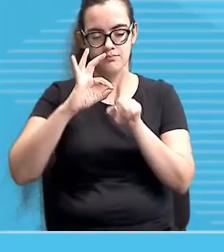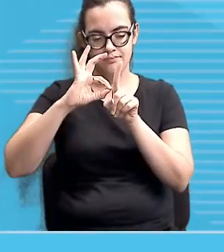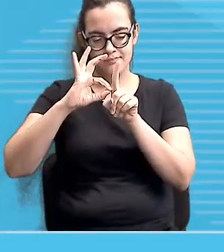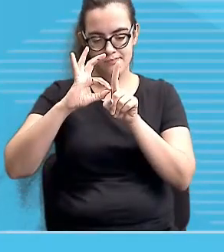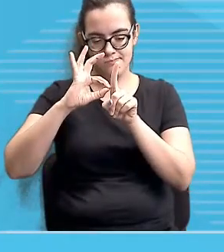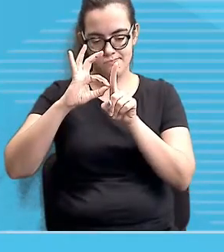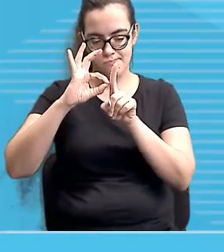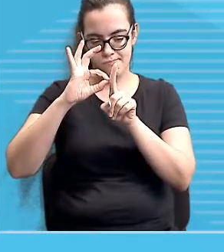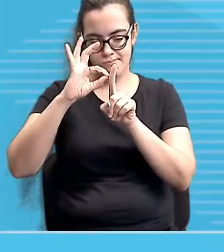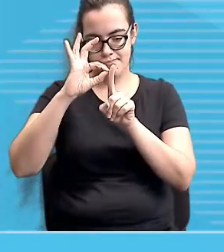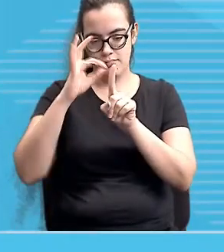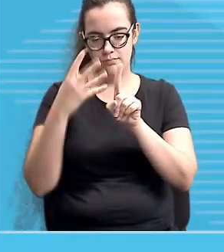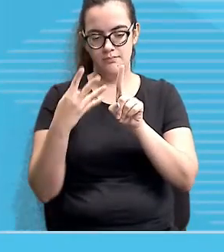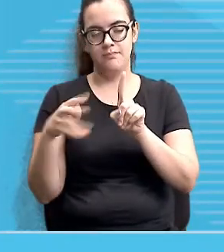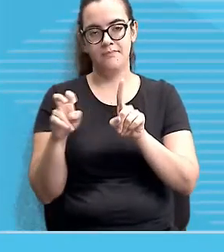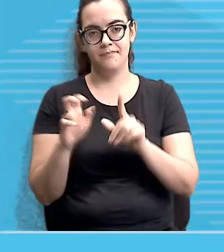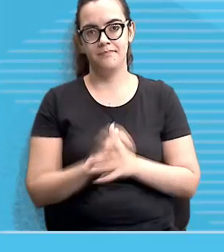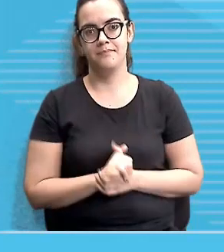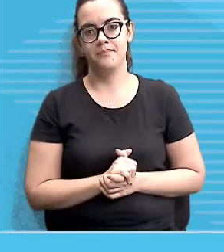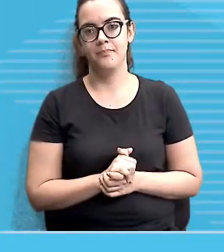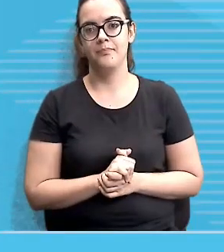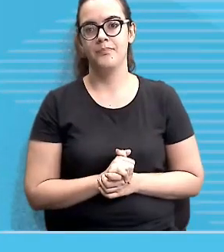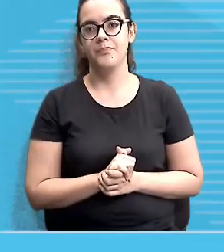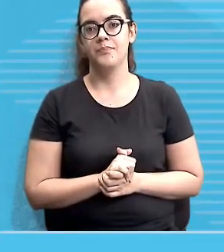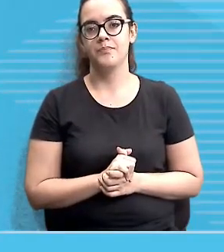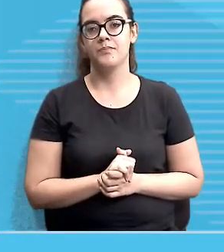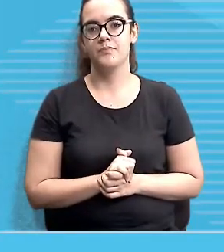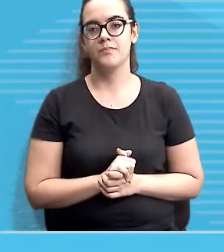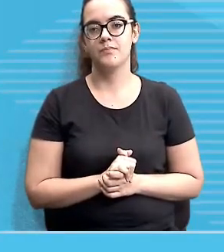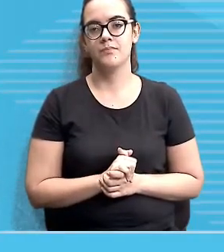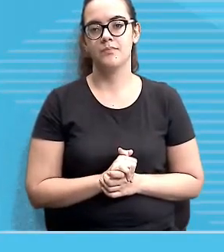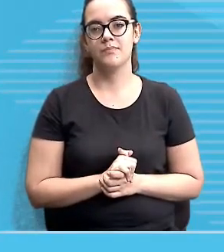e o calor específico do cobre é